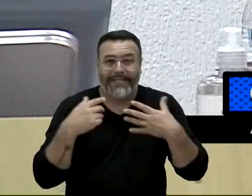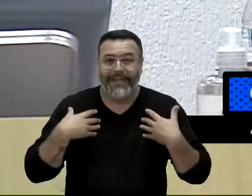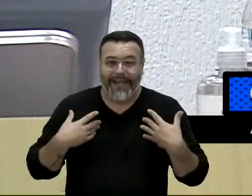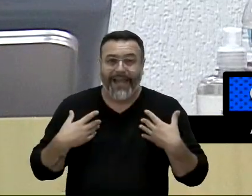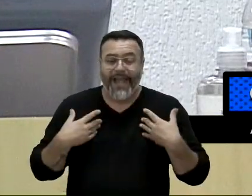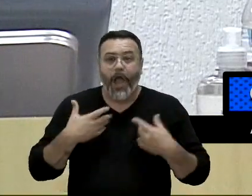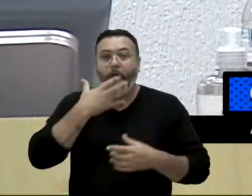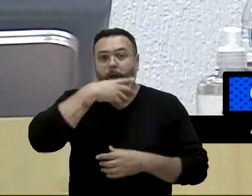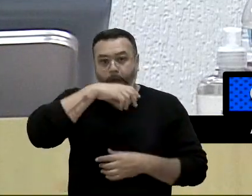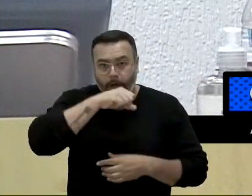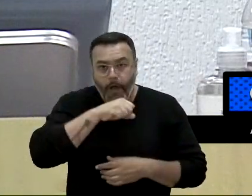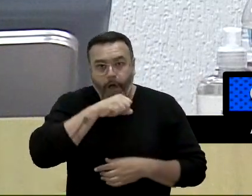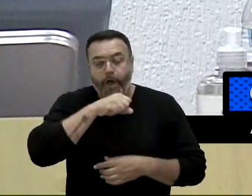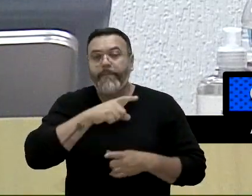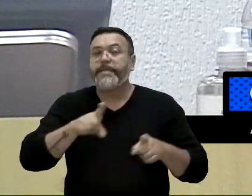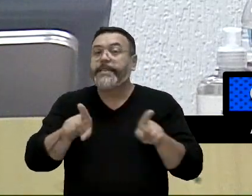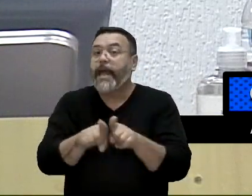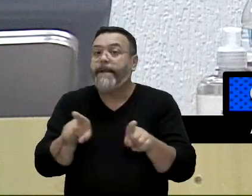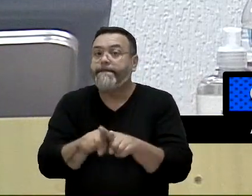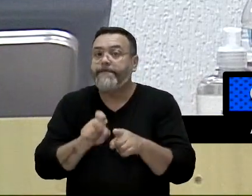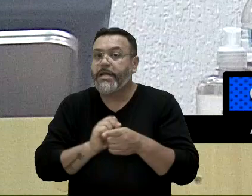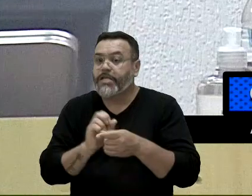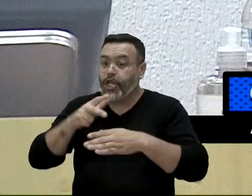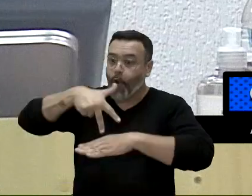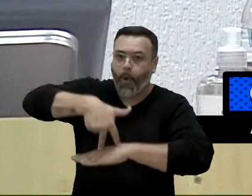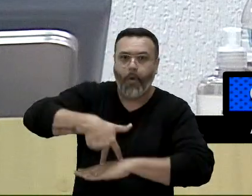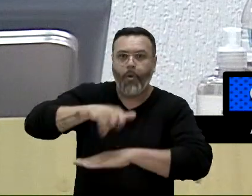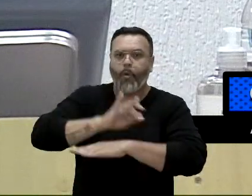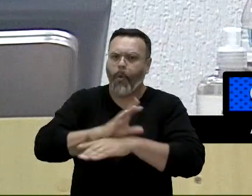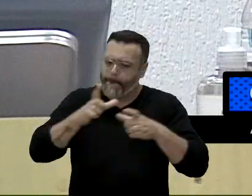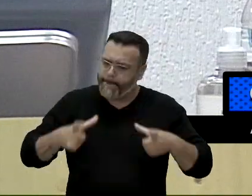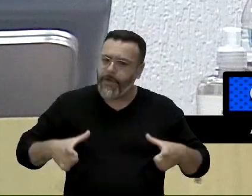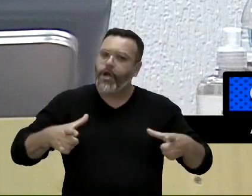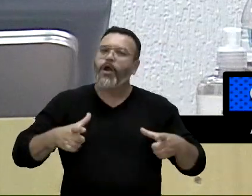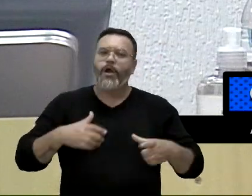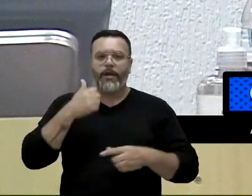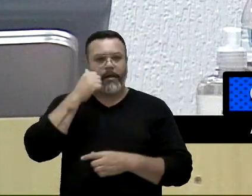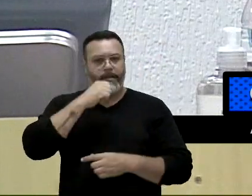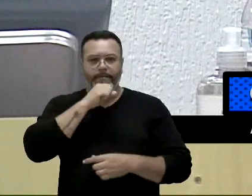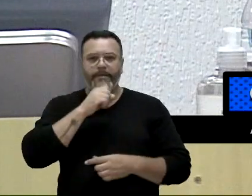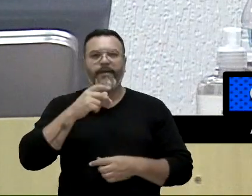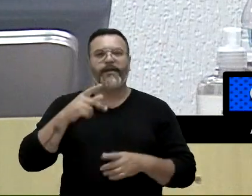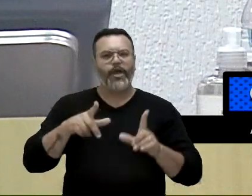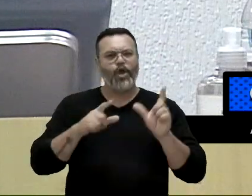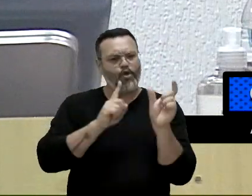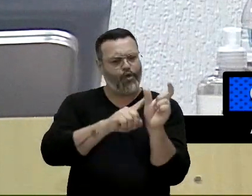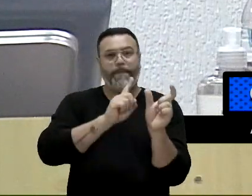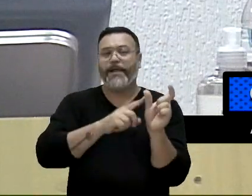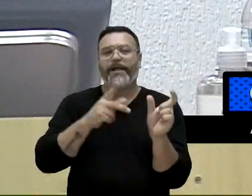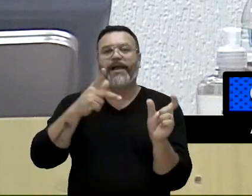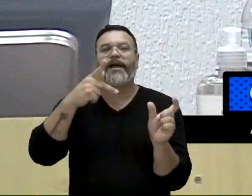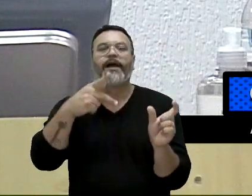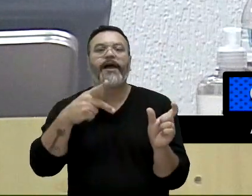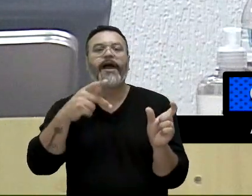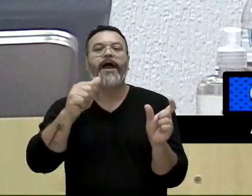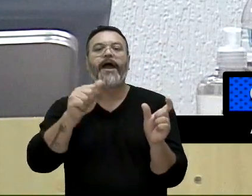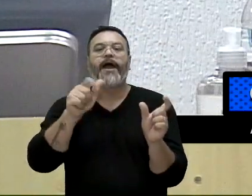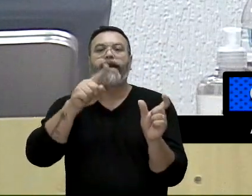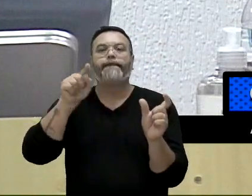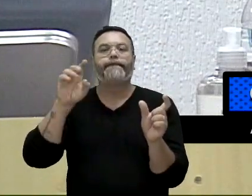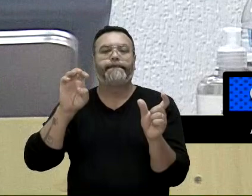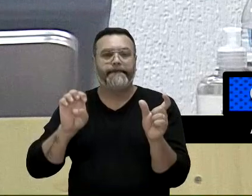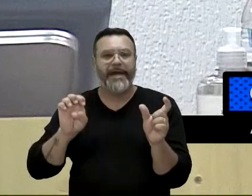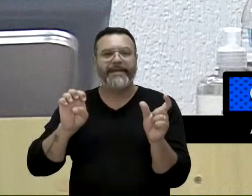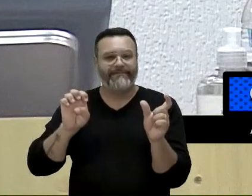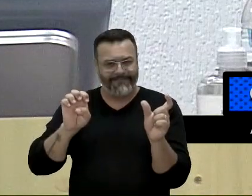pais também, que hoje em dia ocupam muito o espaço da mãe. Põe é absurdamente, você é um exemplo, né, Gessé? Então,